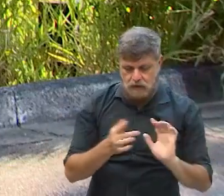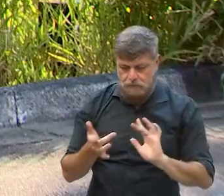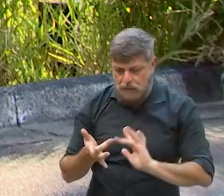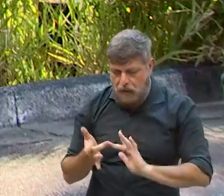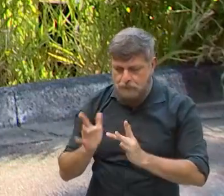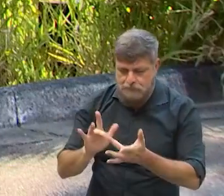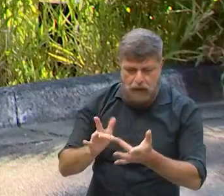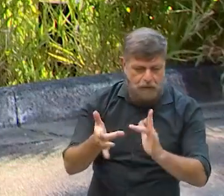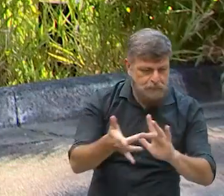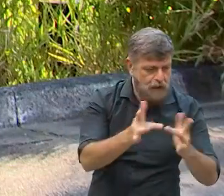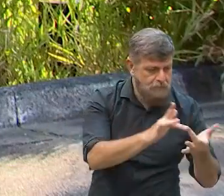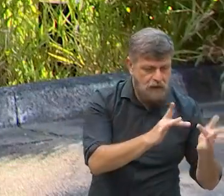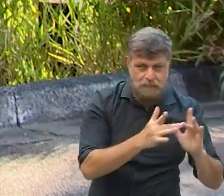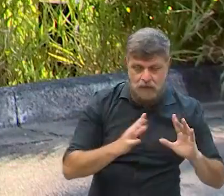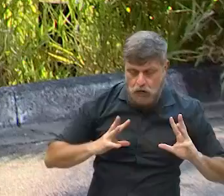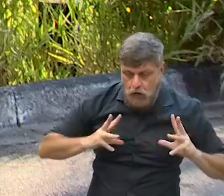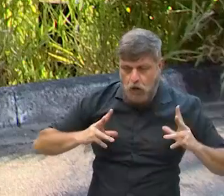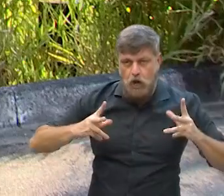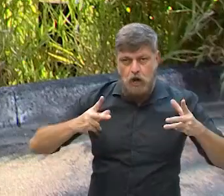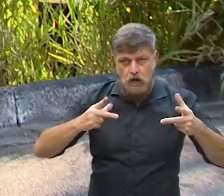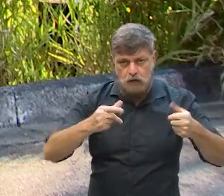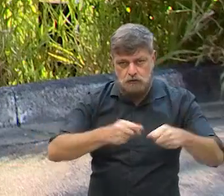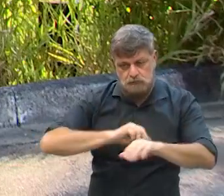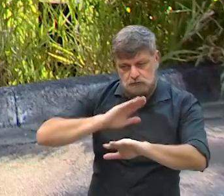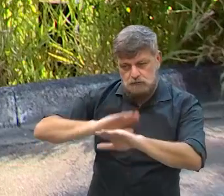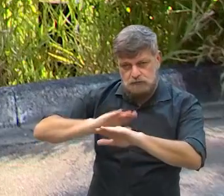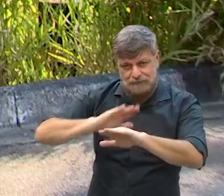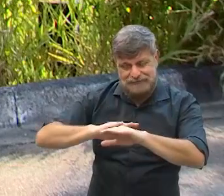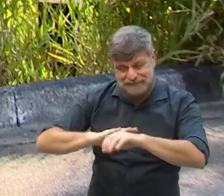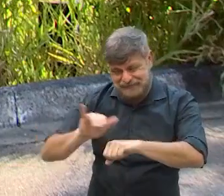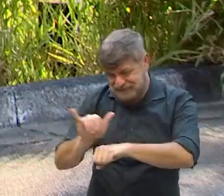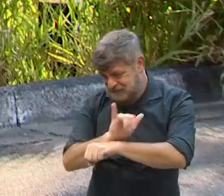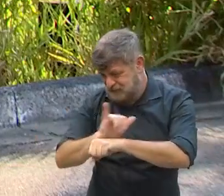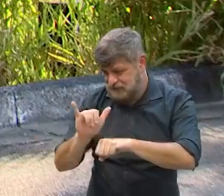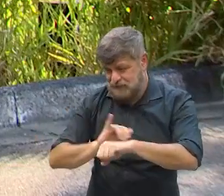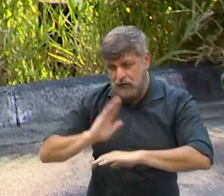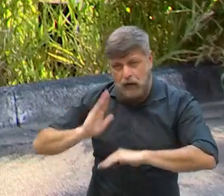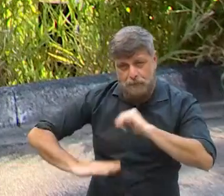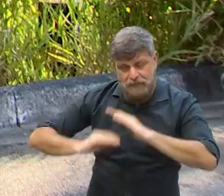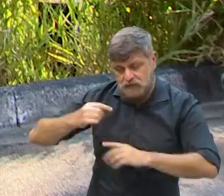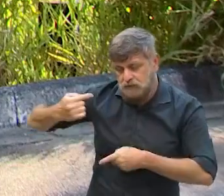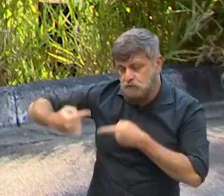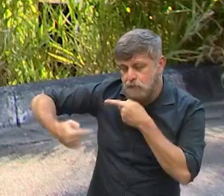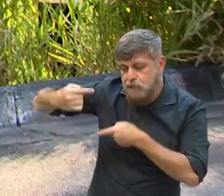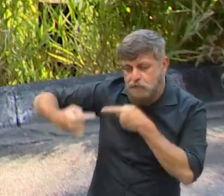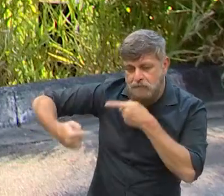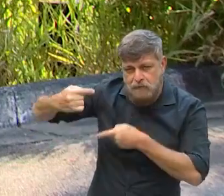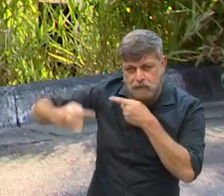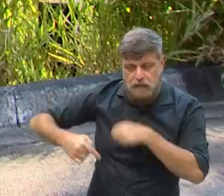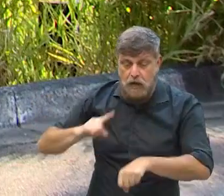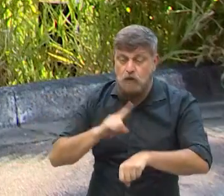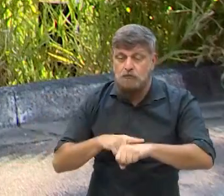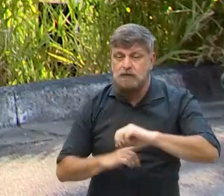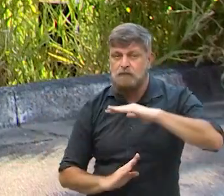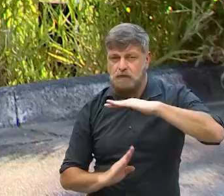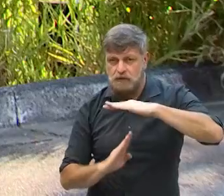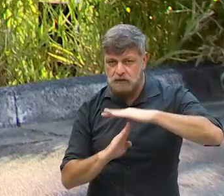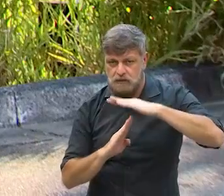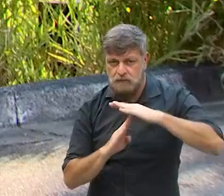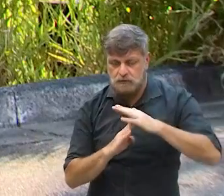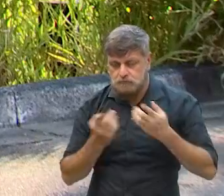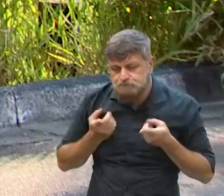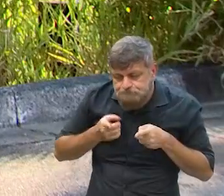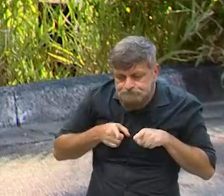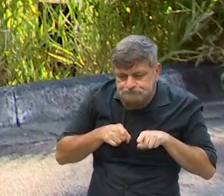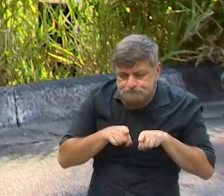fazendo simultaneamente. Todo mundo vai realizar essas ações, né, que foram discutidas num prazo semelhante,